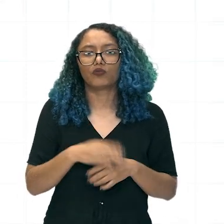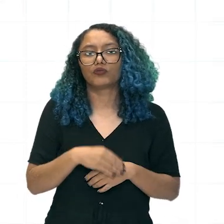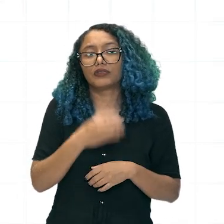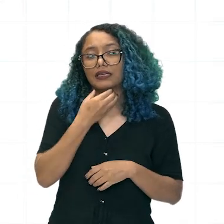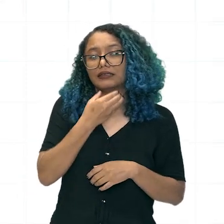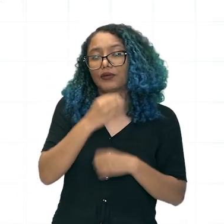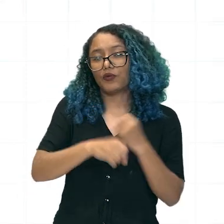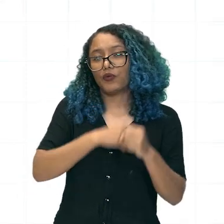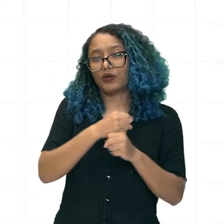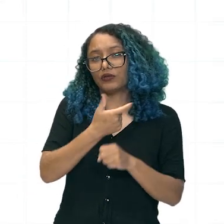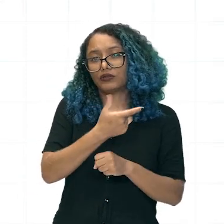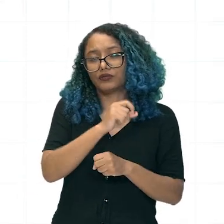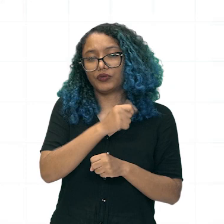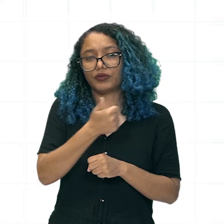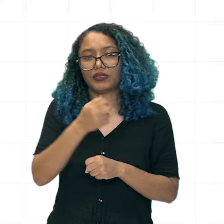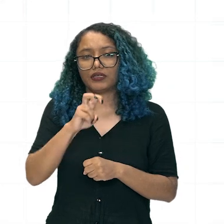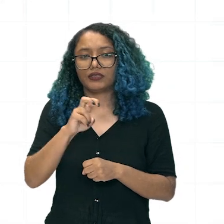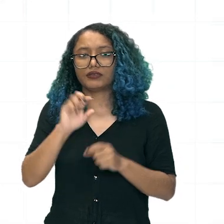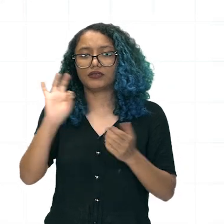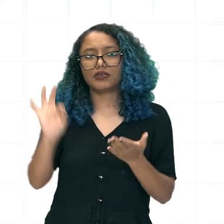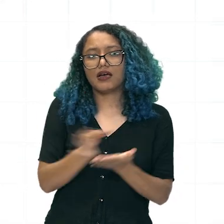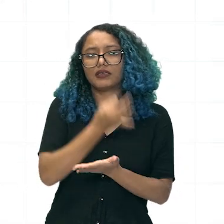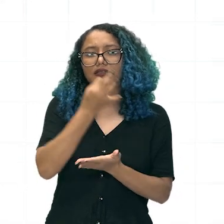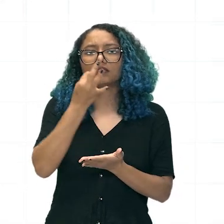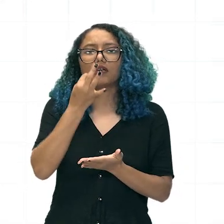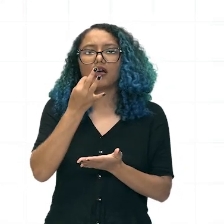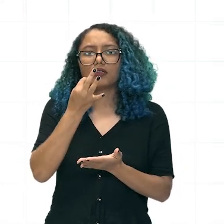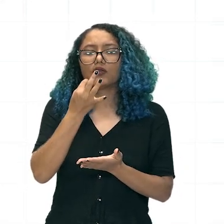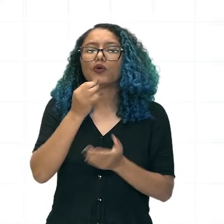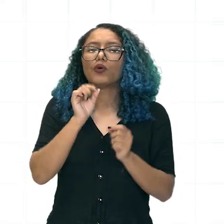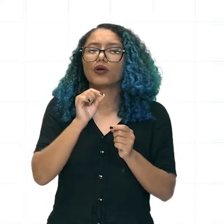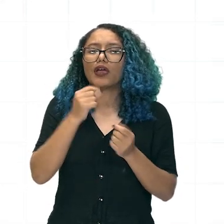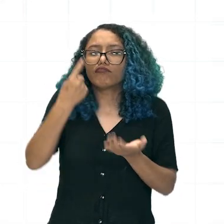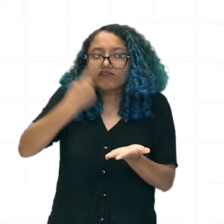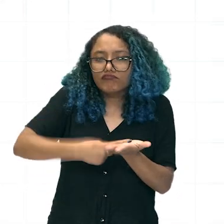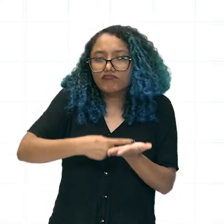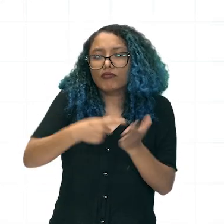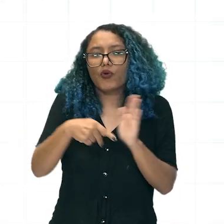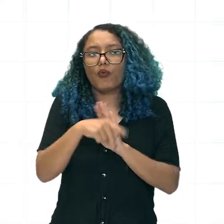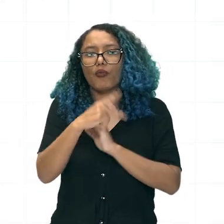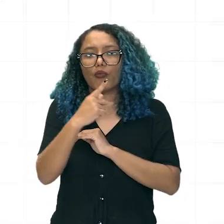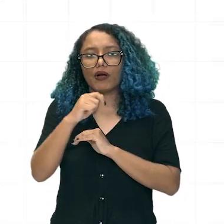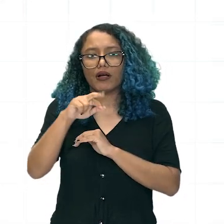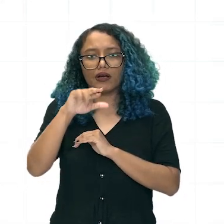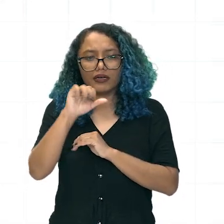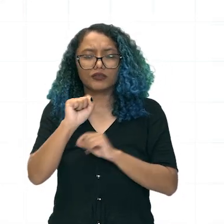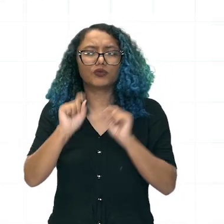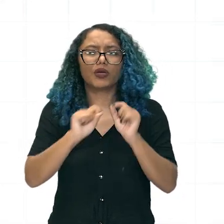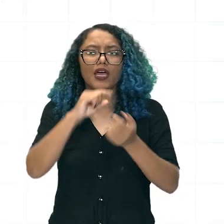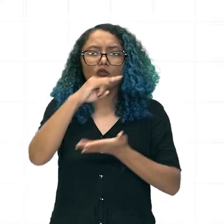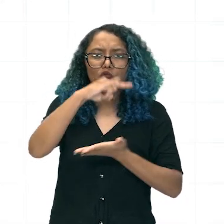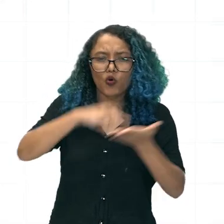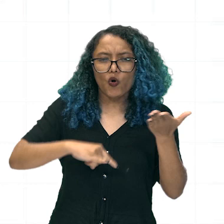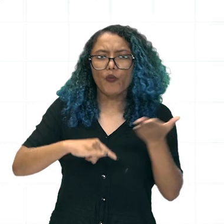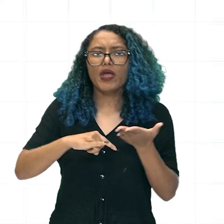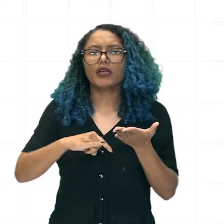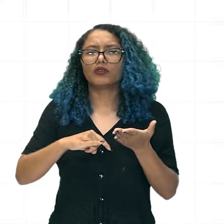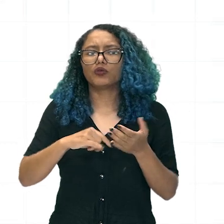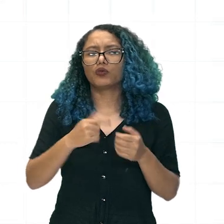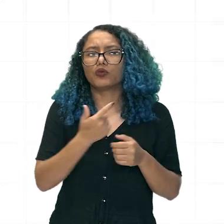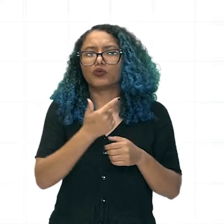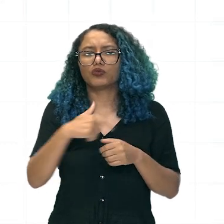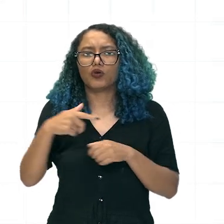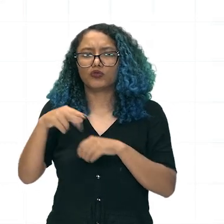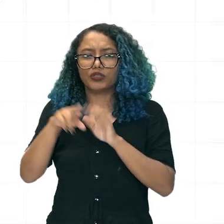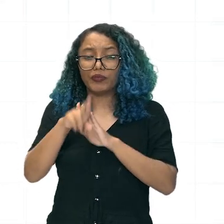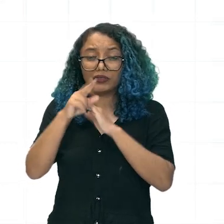de 2015, foi assinado o Acordo de Paris. É um documento na qual os países